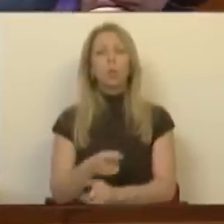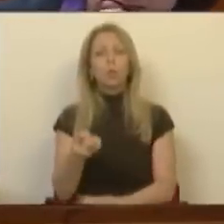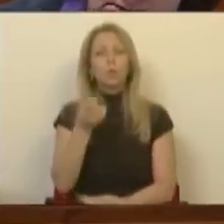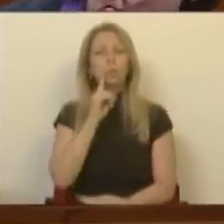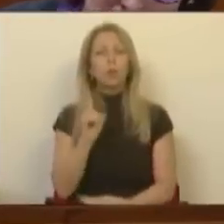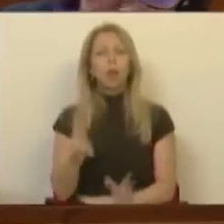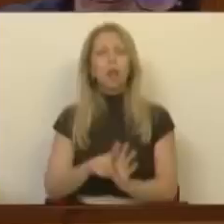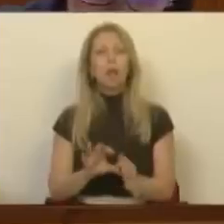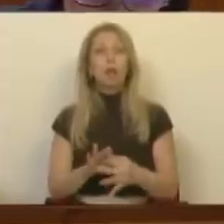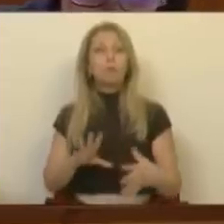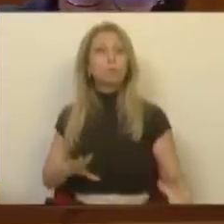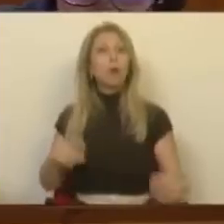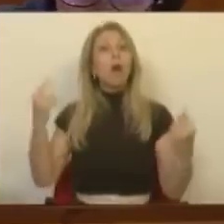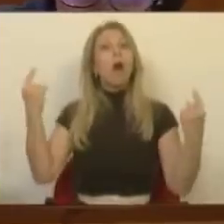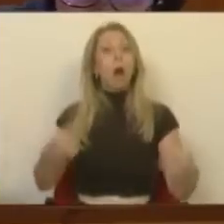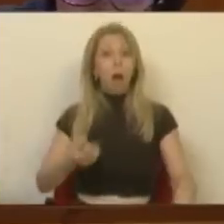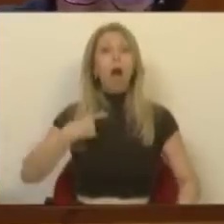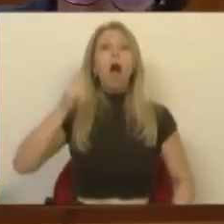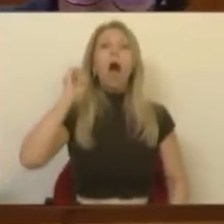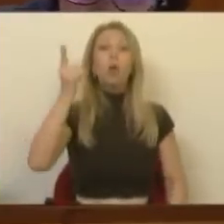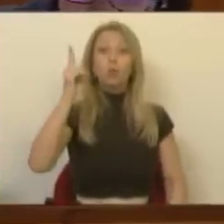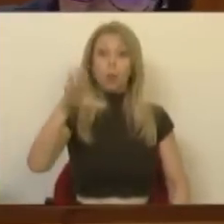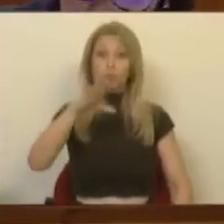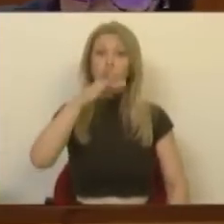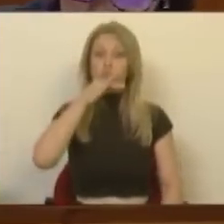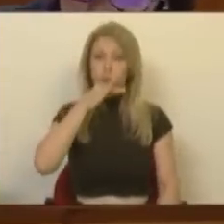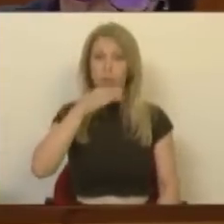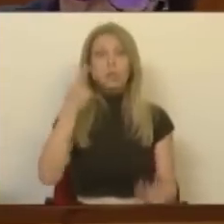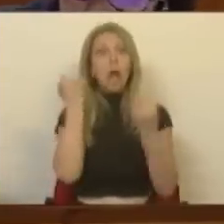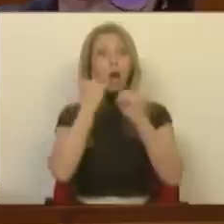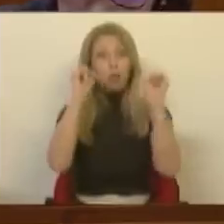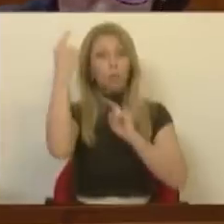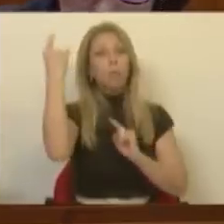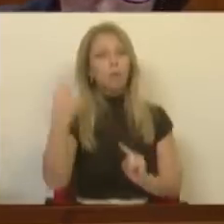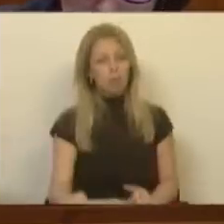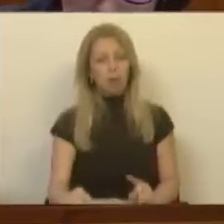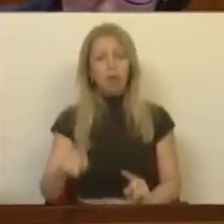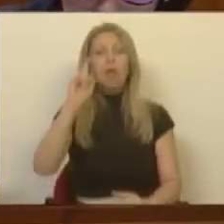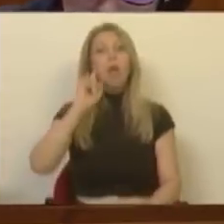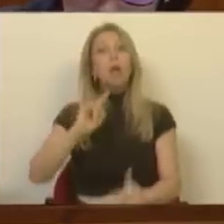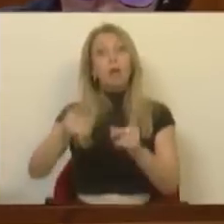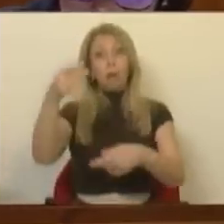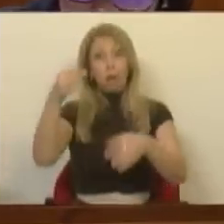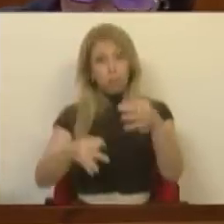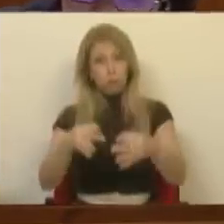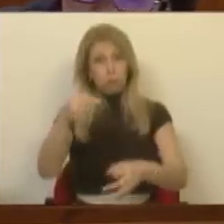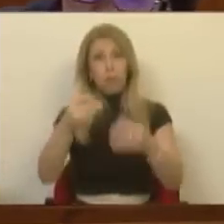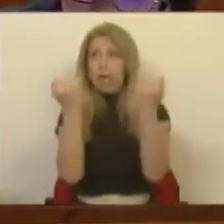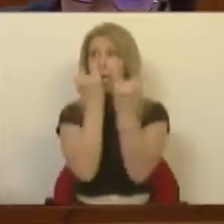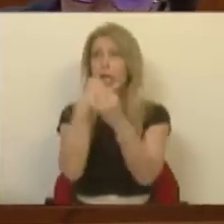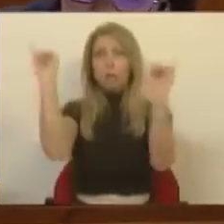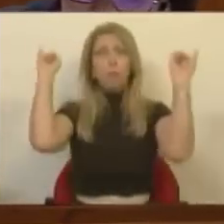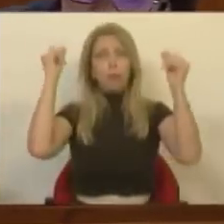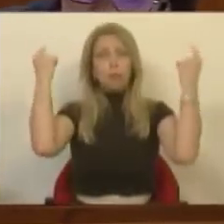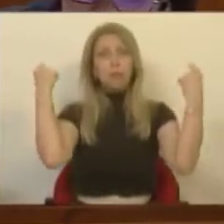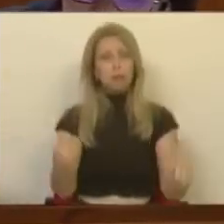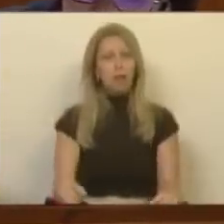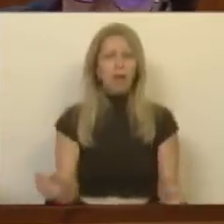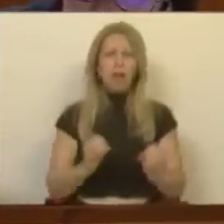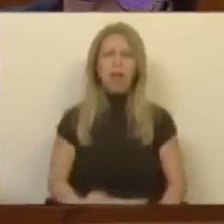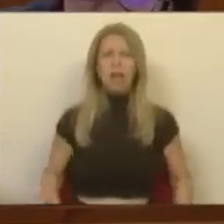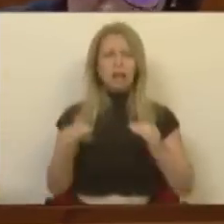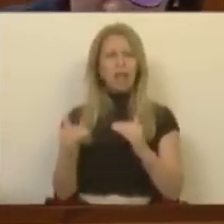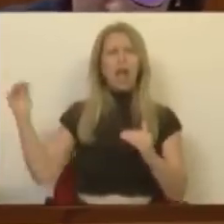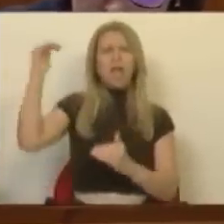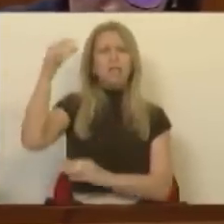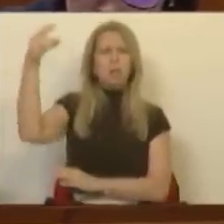autoridade judiciárias que agem com Total autonomia que julgam com Total Independência e onde portanto Ninguém está acima da Lei e